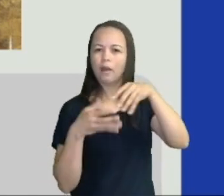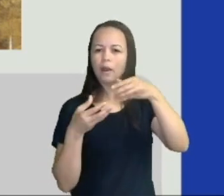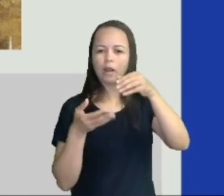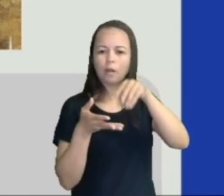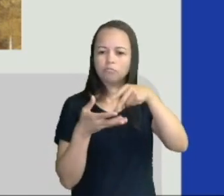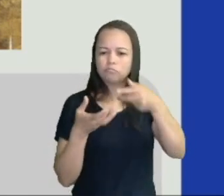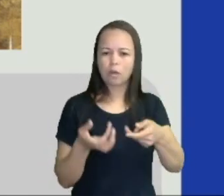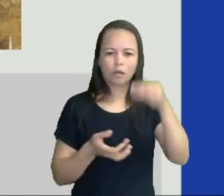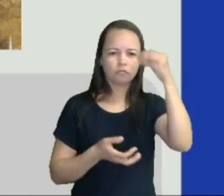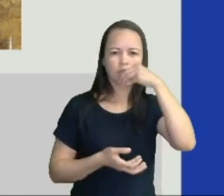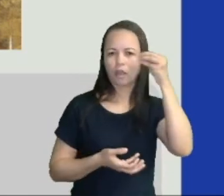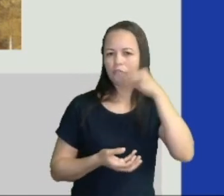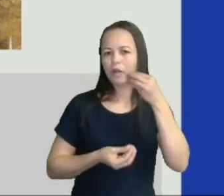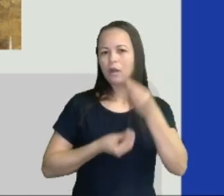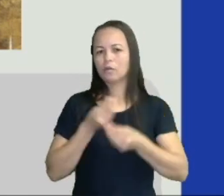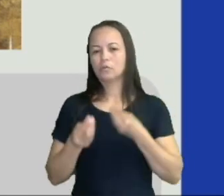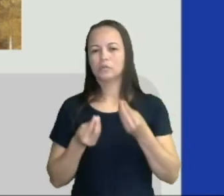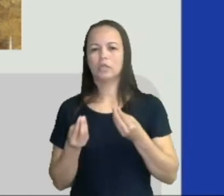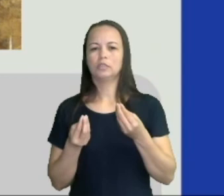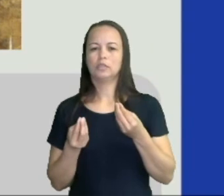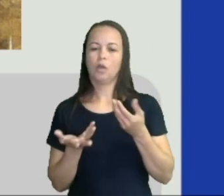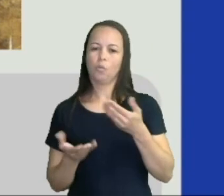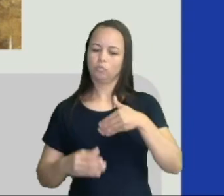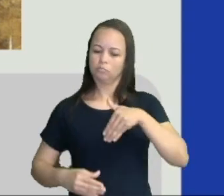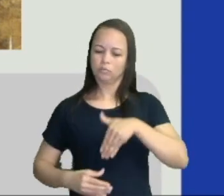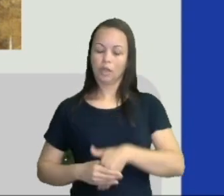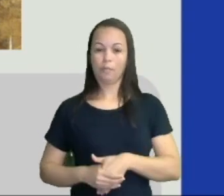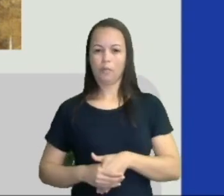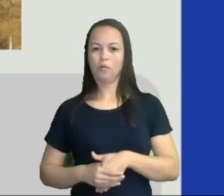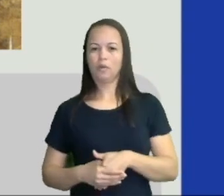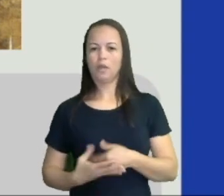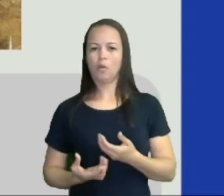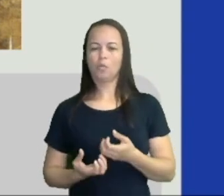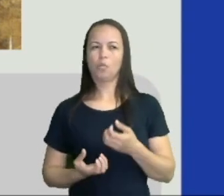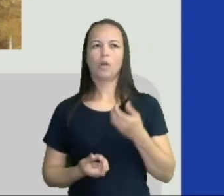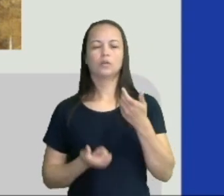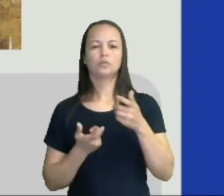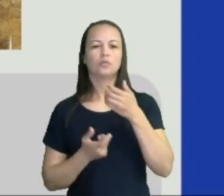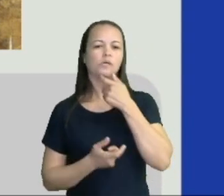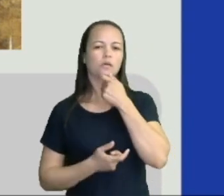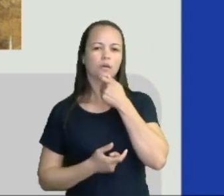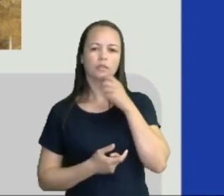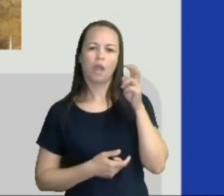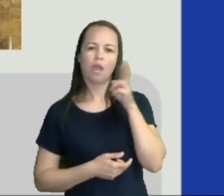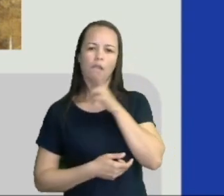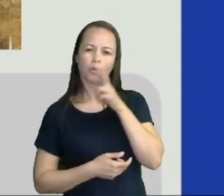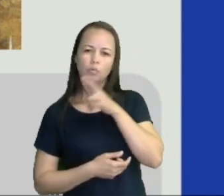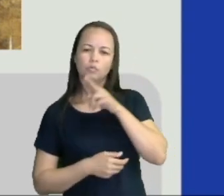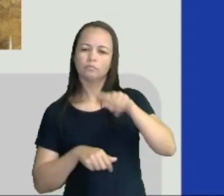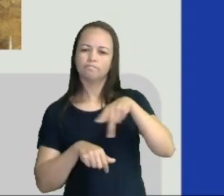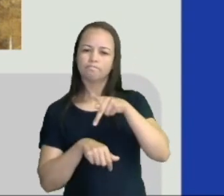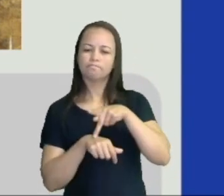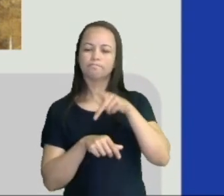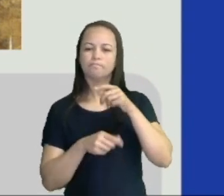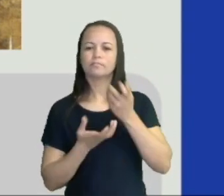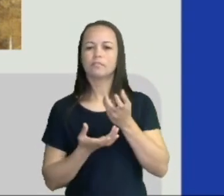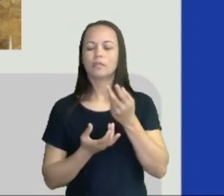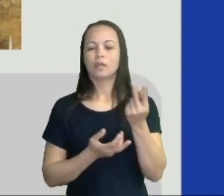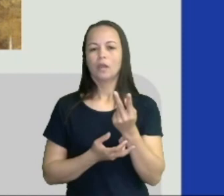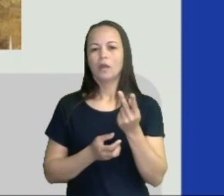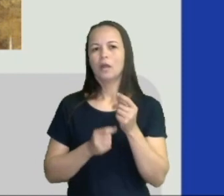Napoleão, após a vitória, quando a Inglaterra e a Prússia impõem uma vitória